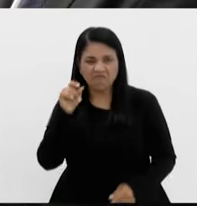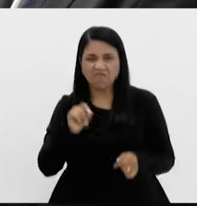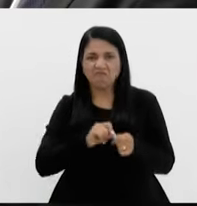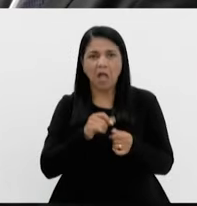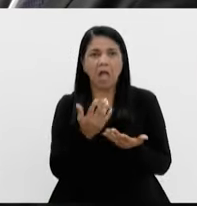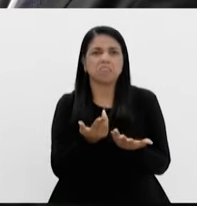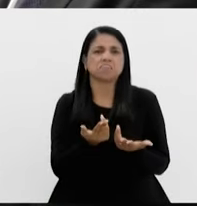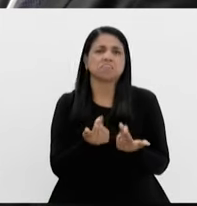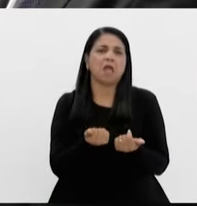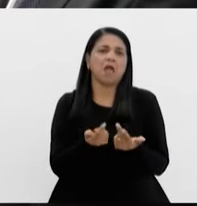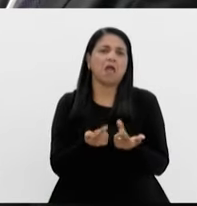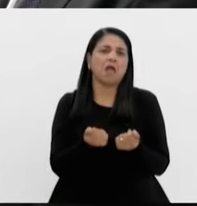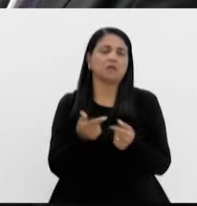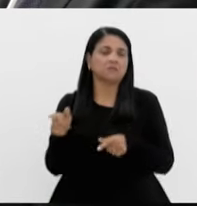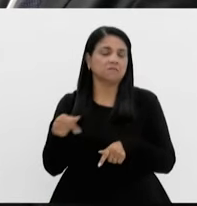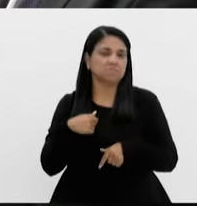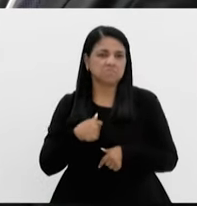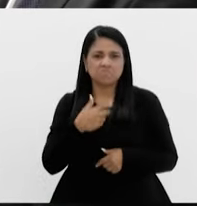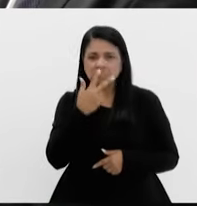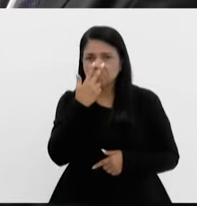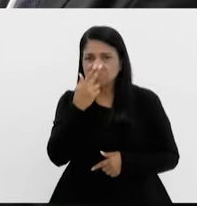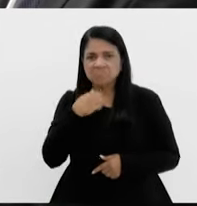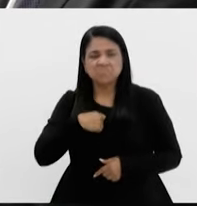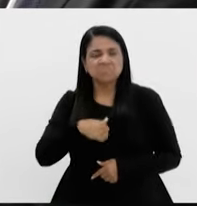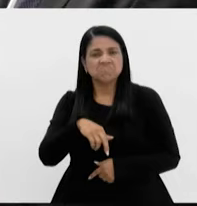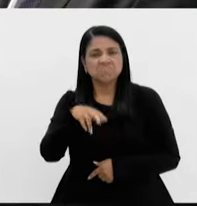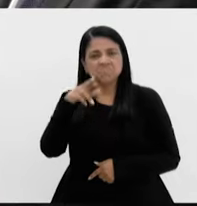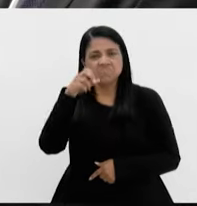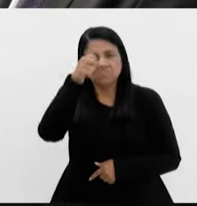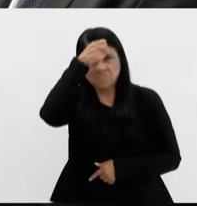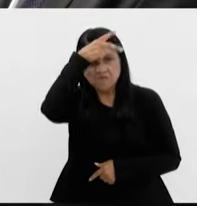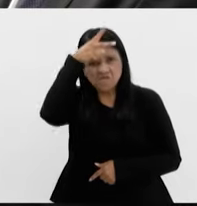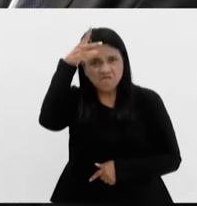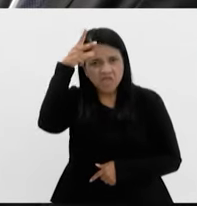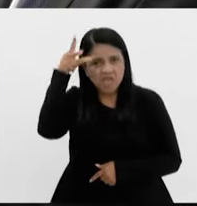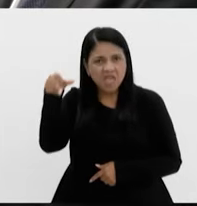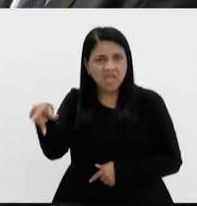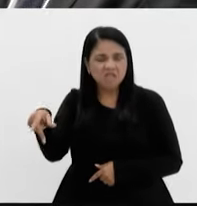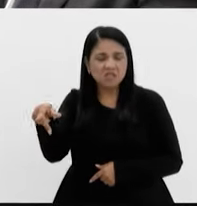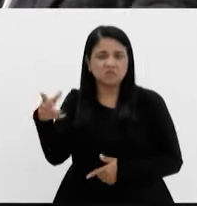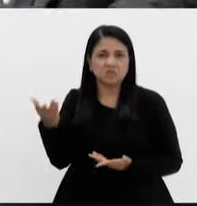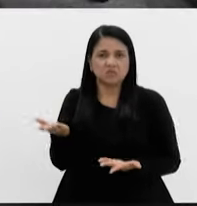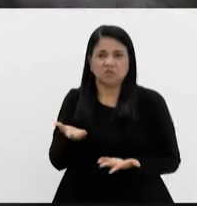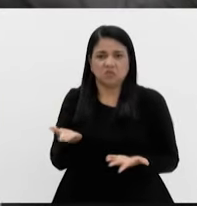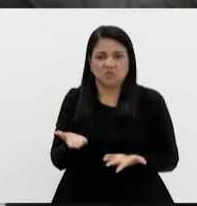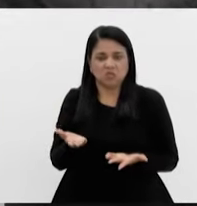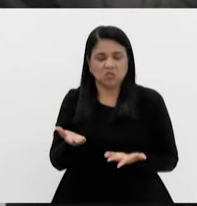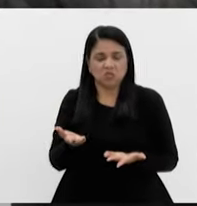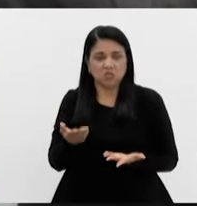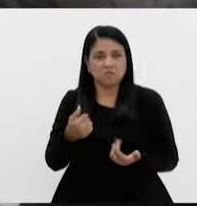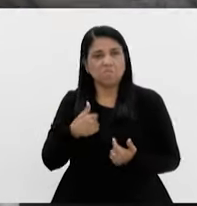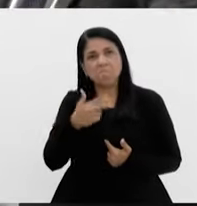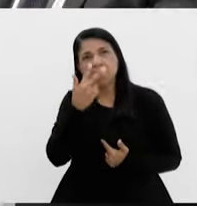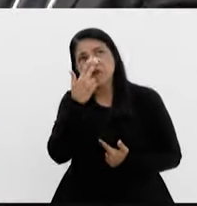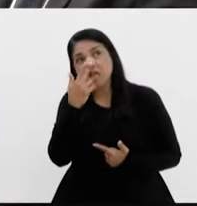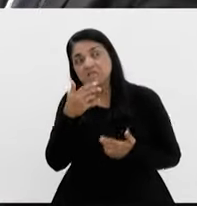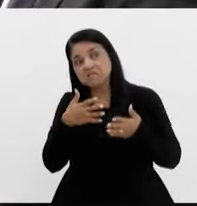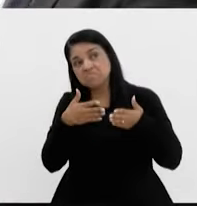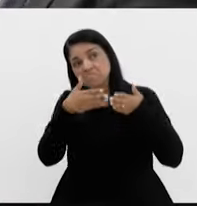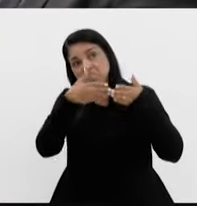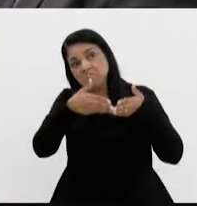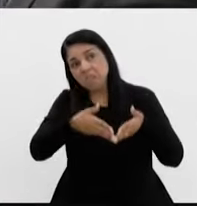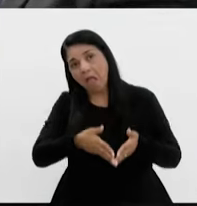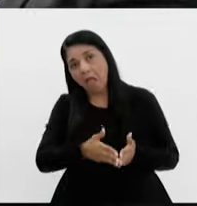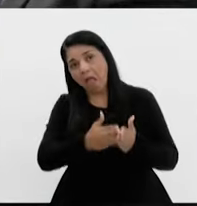verdade é o verdadeiro dono da prefeitura de Niterói porque o atual prefeito deveria est no mar deveria est